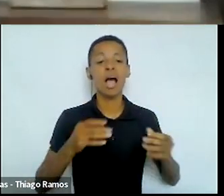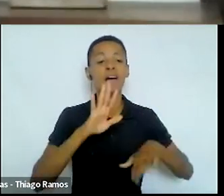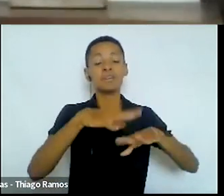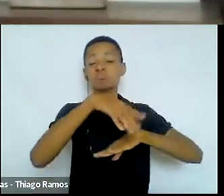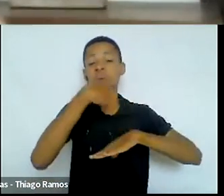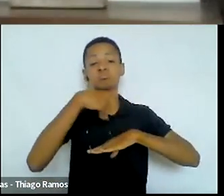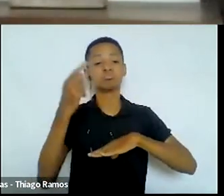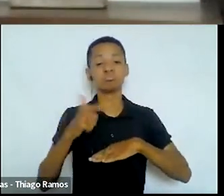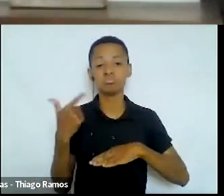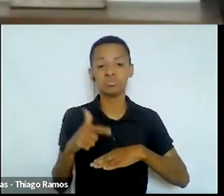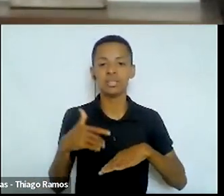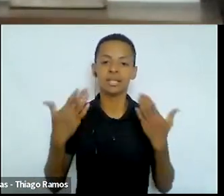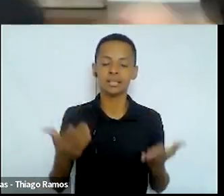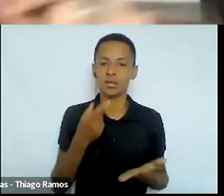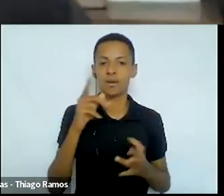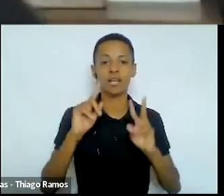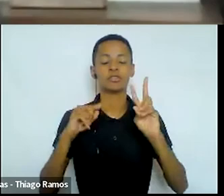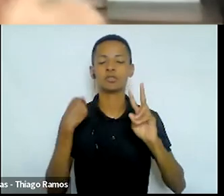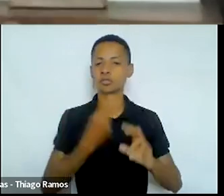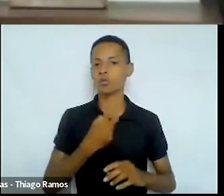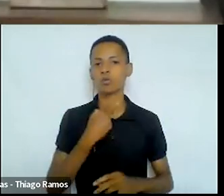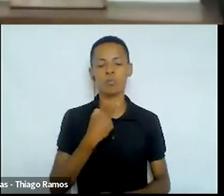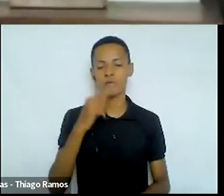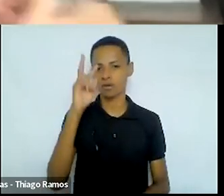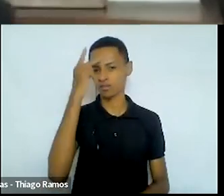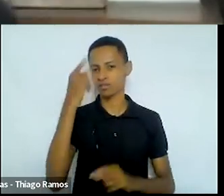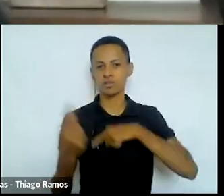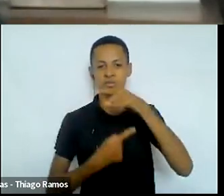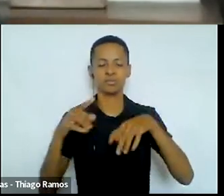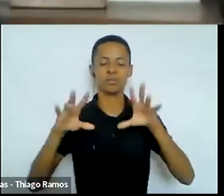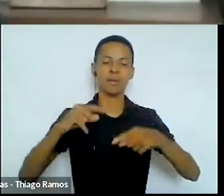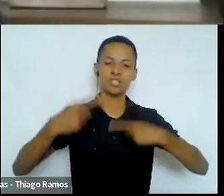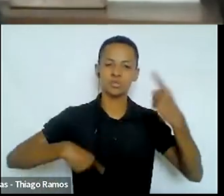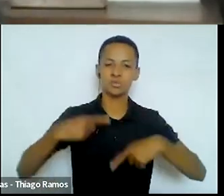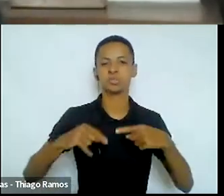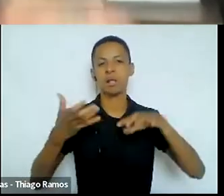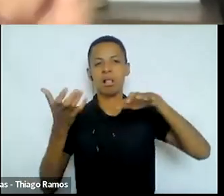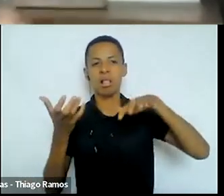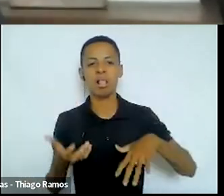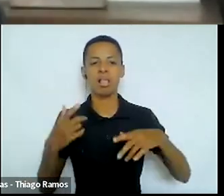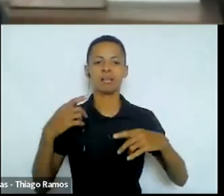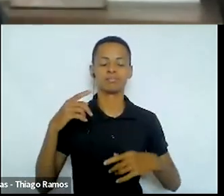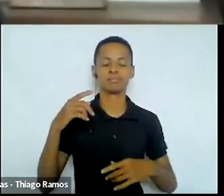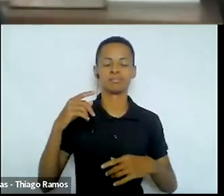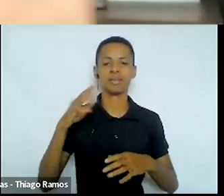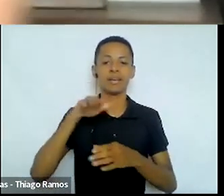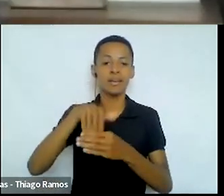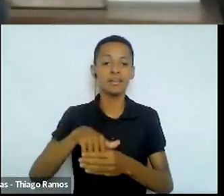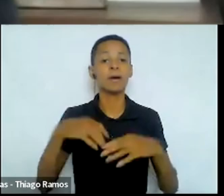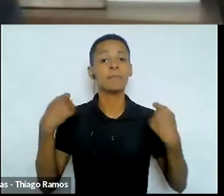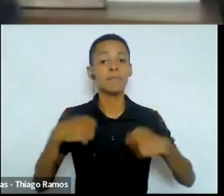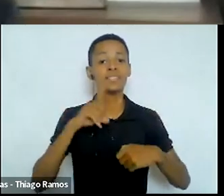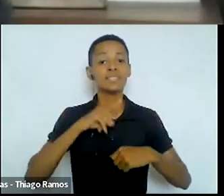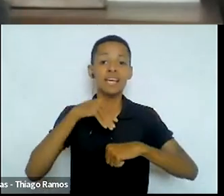quando eu digo que a gente não deve ser radical nessa discussão de parlamento, de eleição, é porque a gente tem que dialogar com